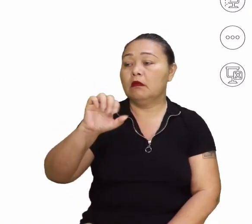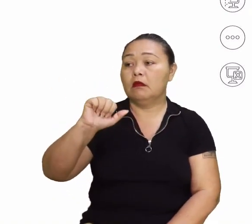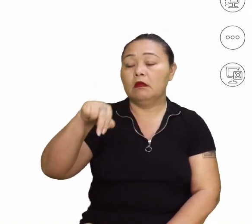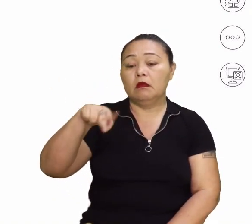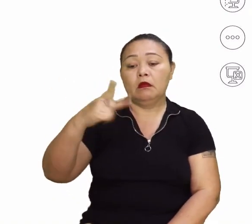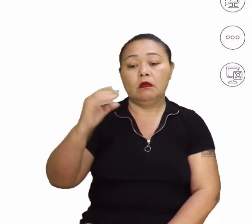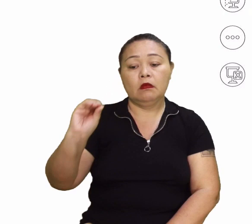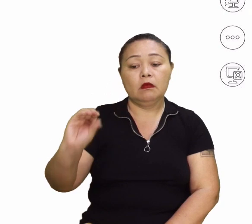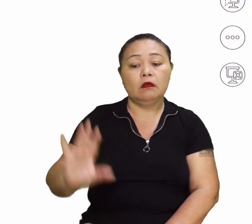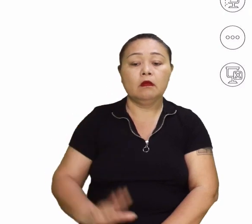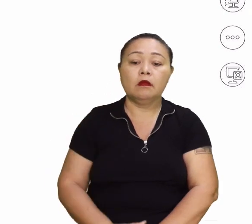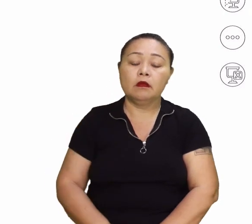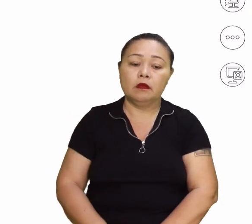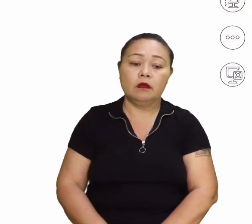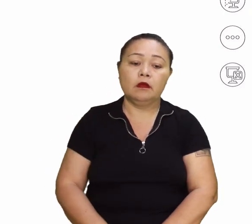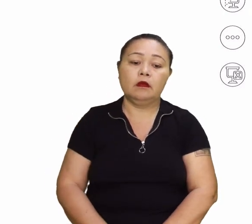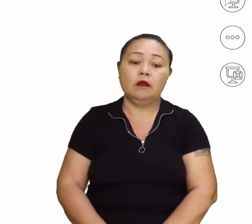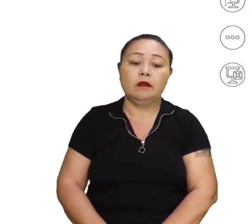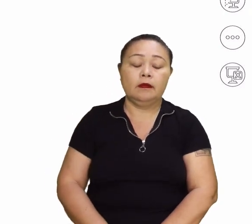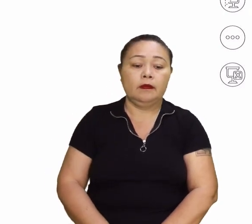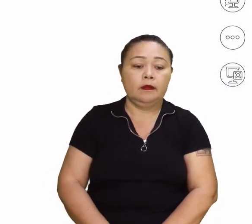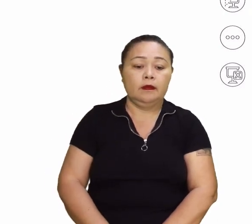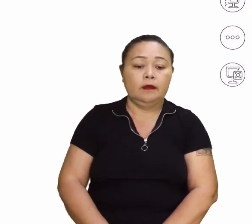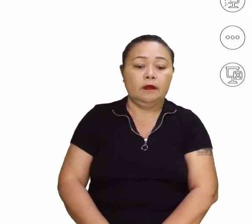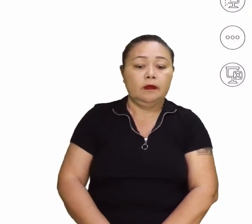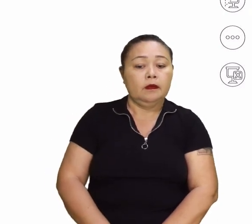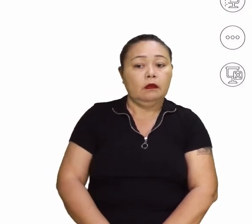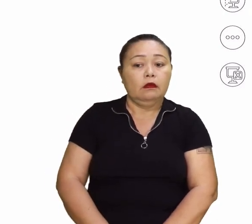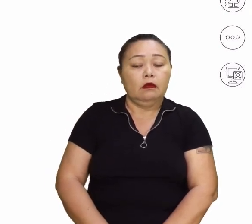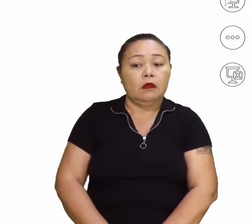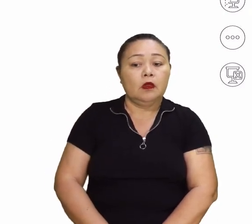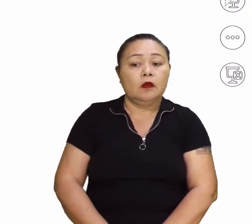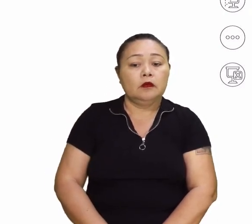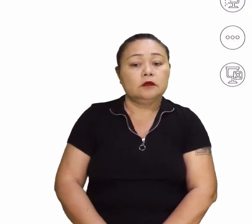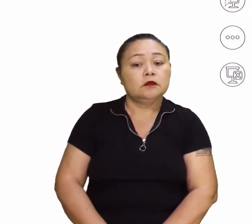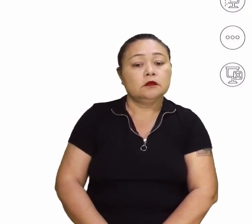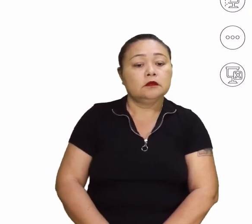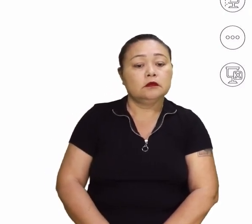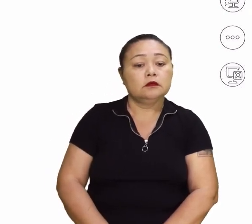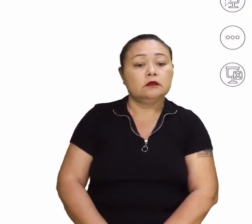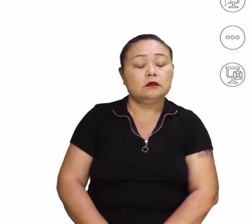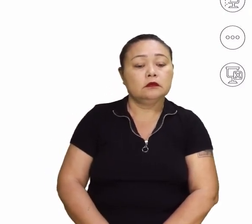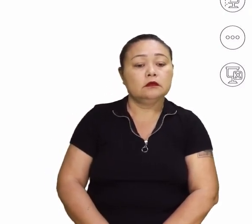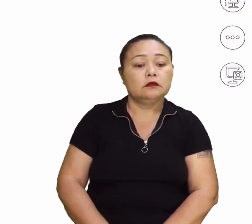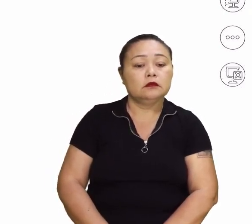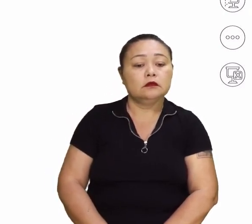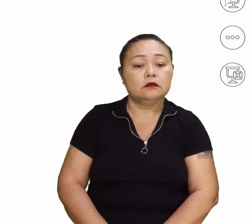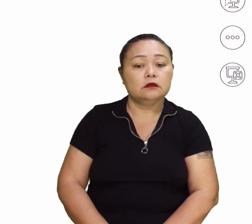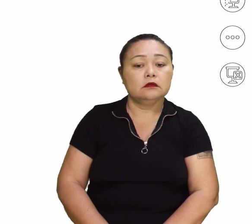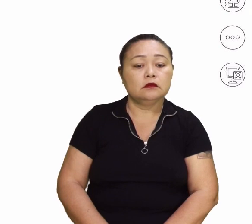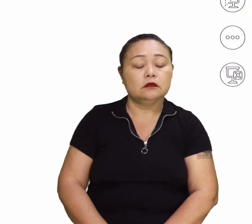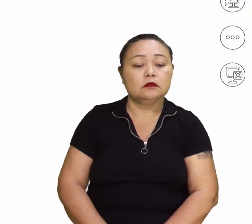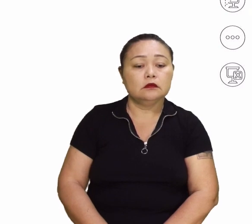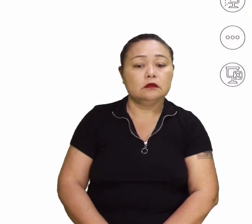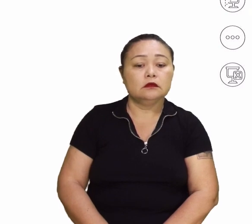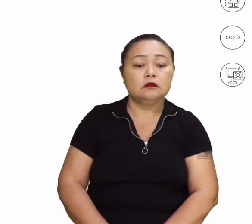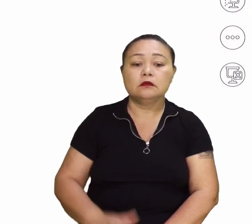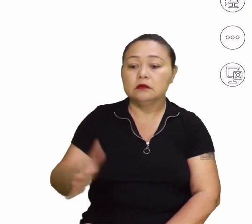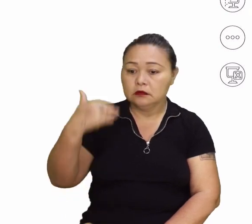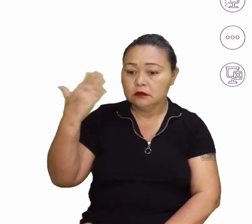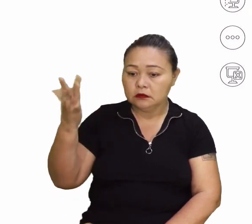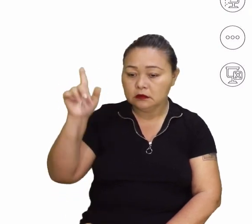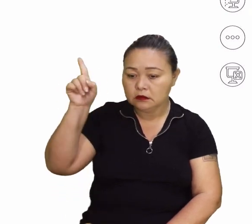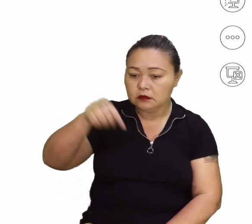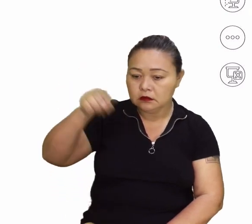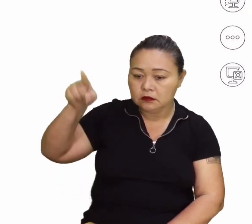e estânio, beleza? Então, ó, vocês vão ver que esse listrado aí